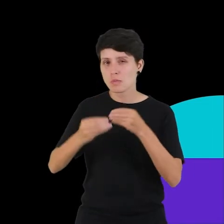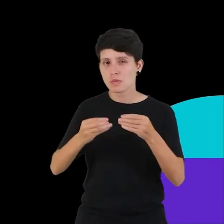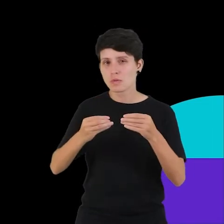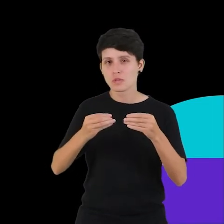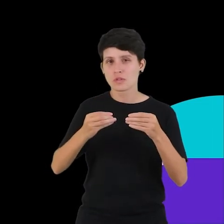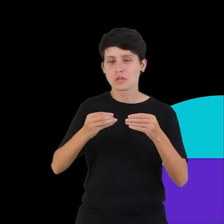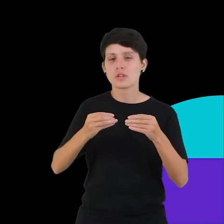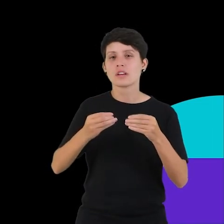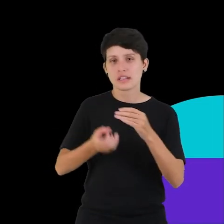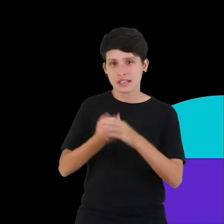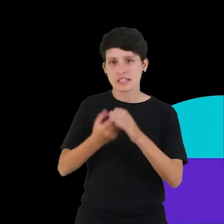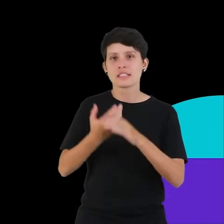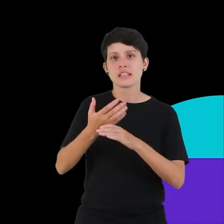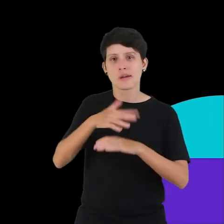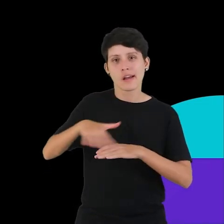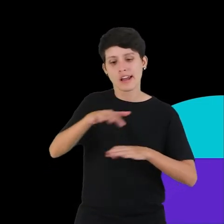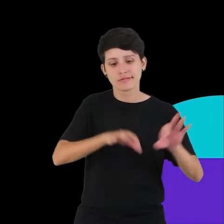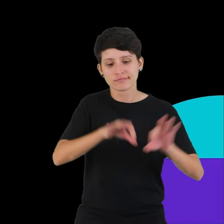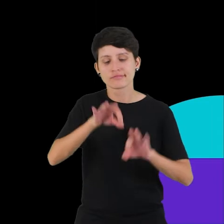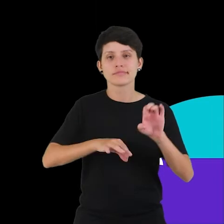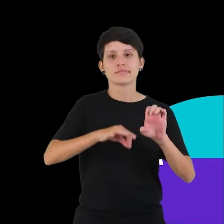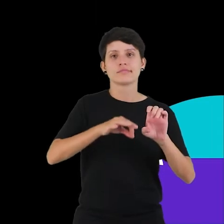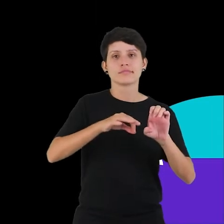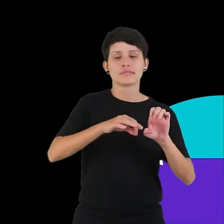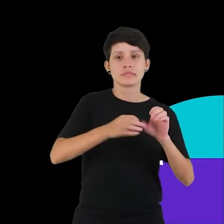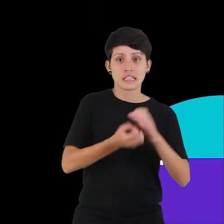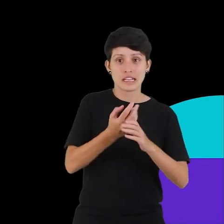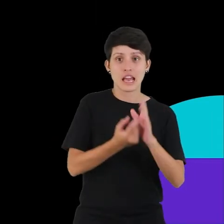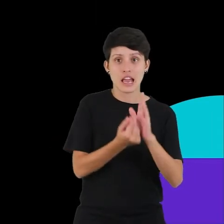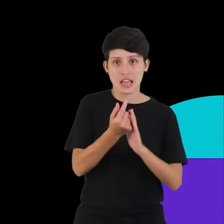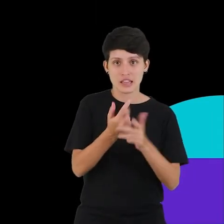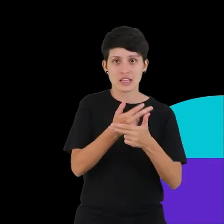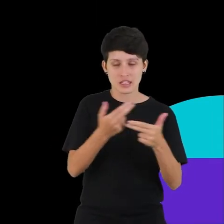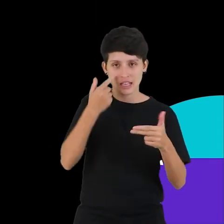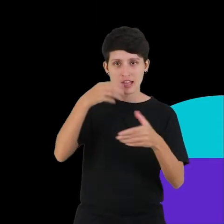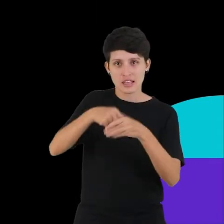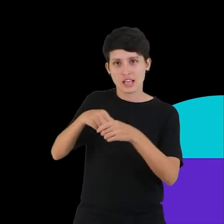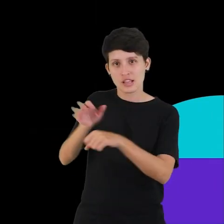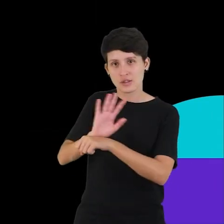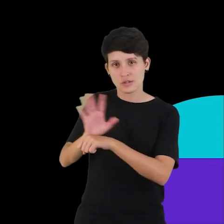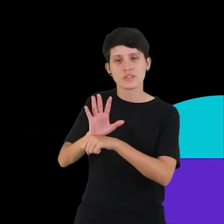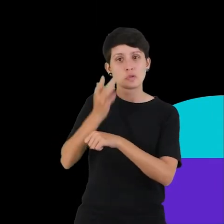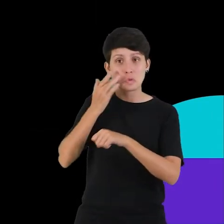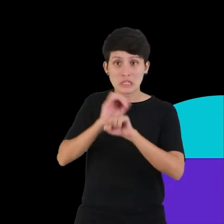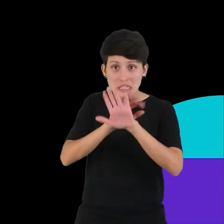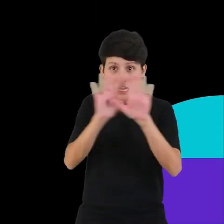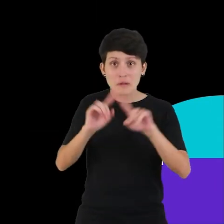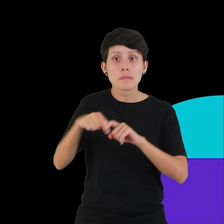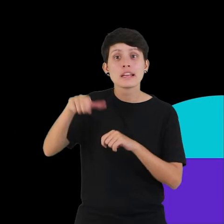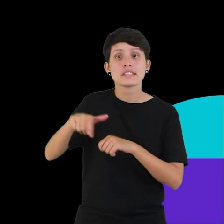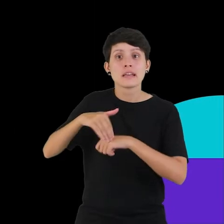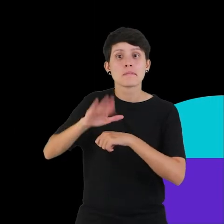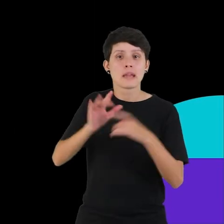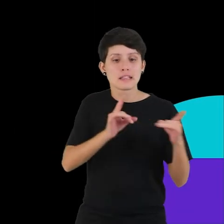o pessoal acredita que Nestlé é um produto de qualidade, tem isso, né? Que às vezes ali não chega, né?